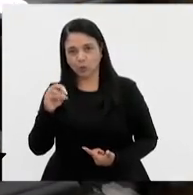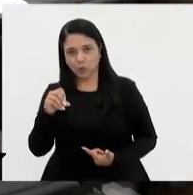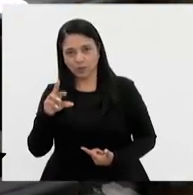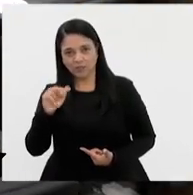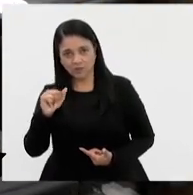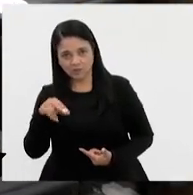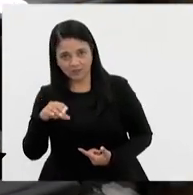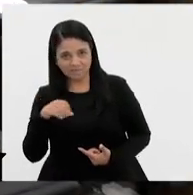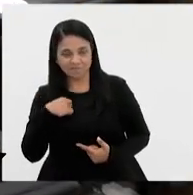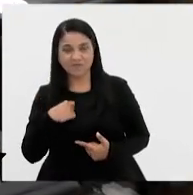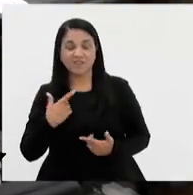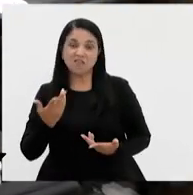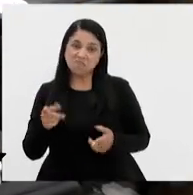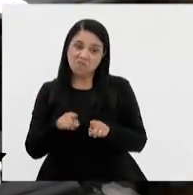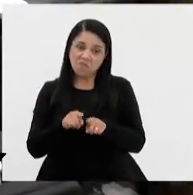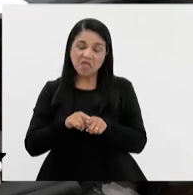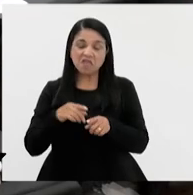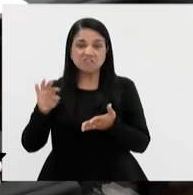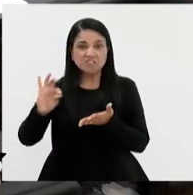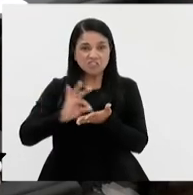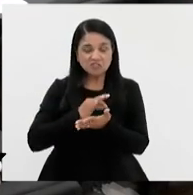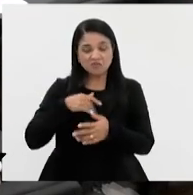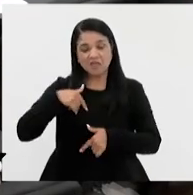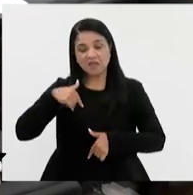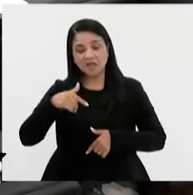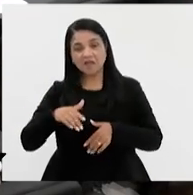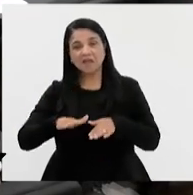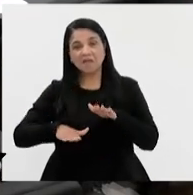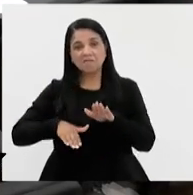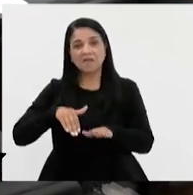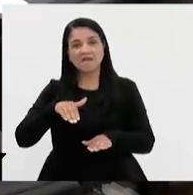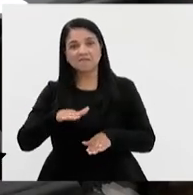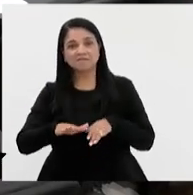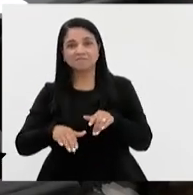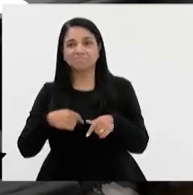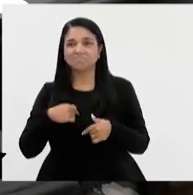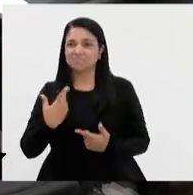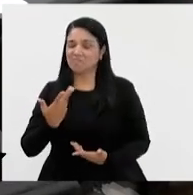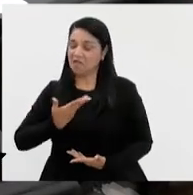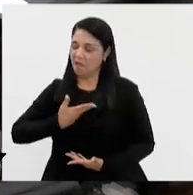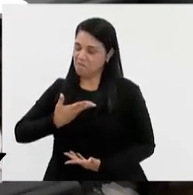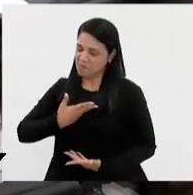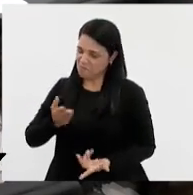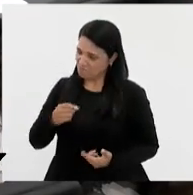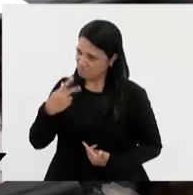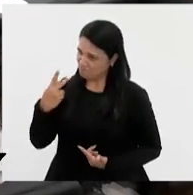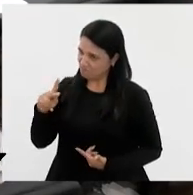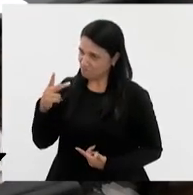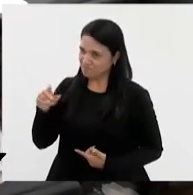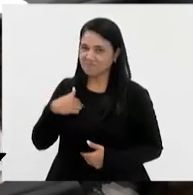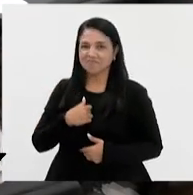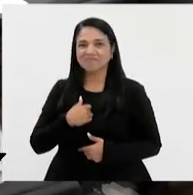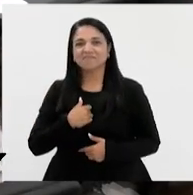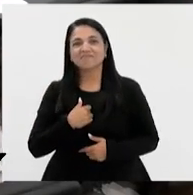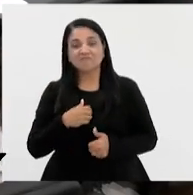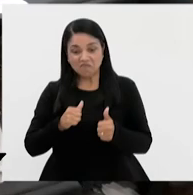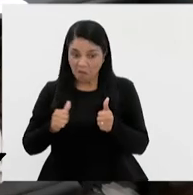falar assim, qualquer coisa eu estou inscrito na caminhada, então a gente vai. Caminhada é para mim, eu sou pole